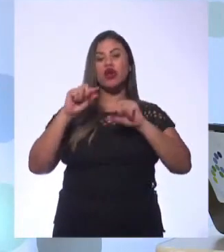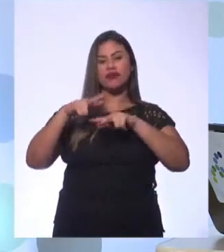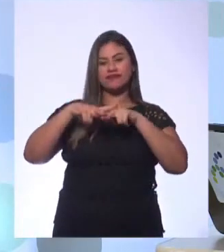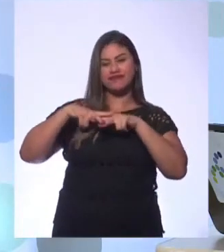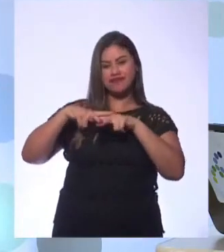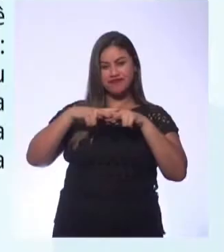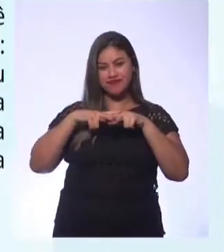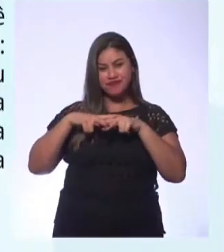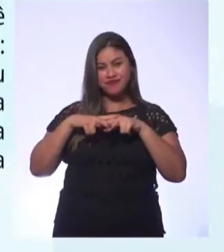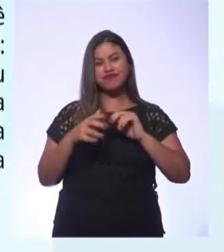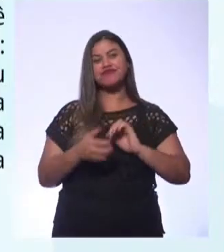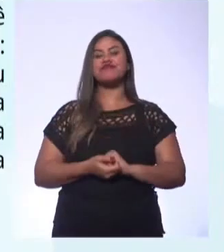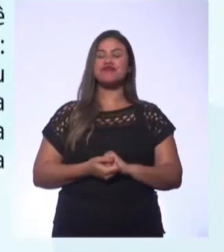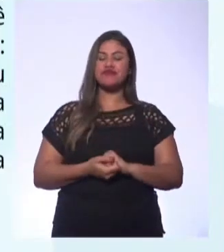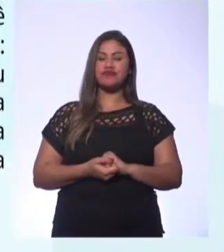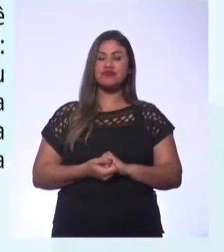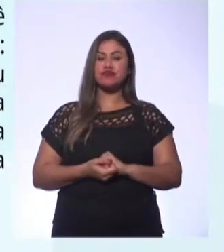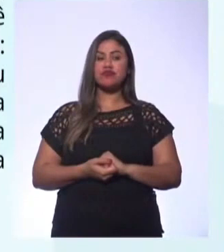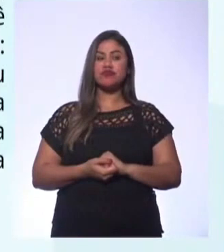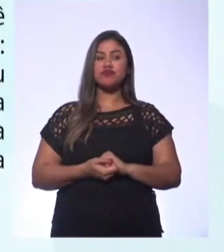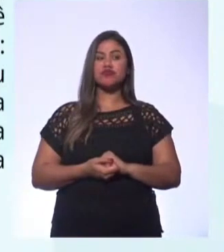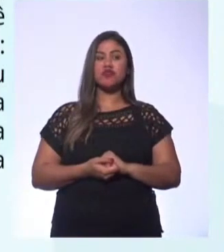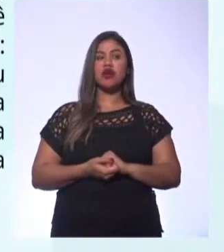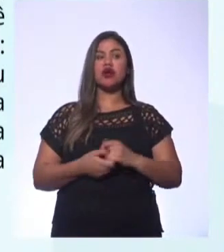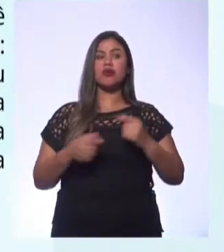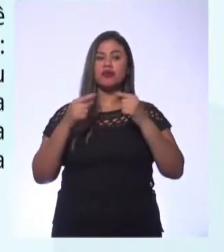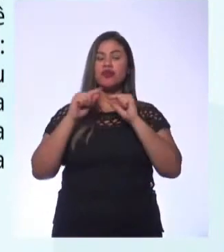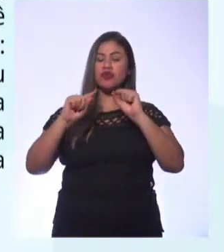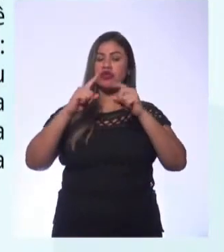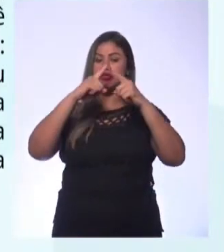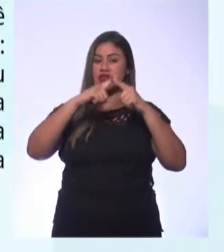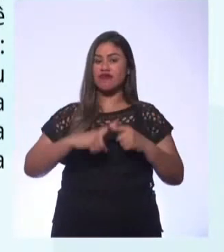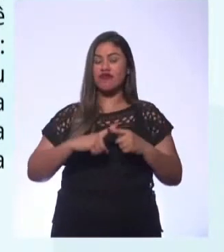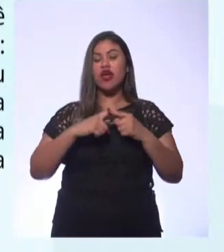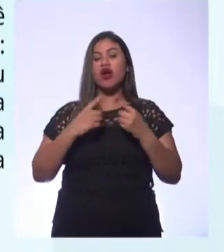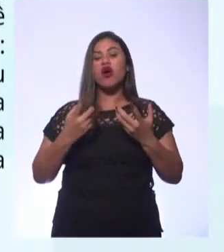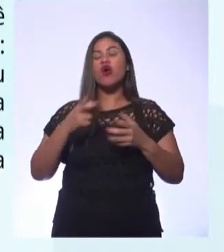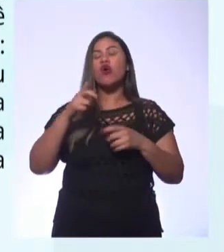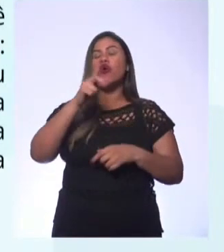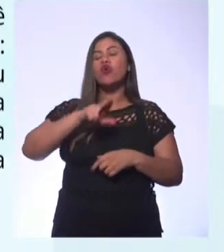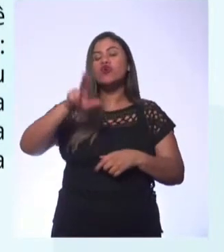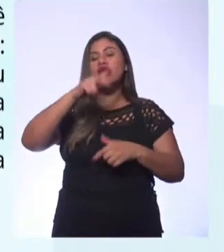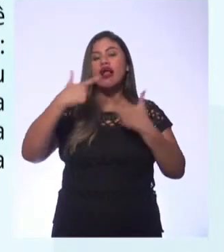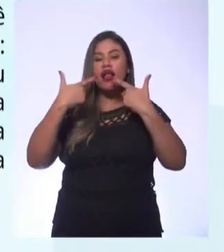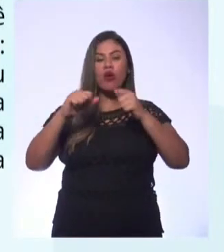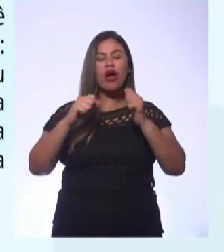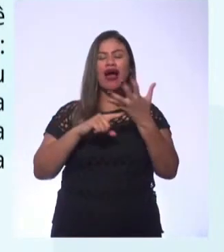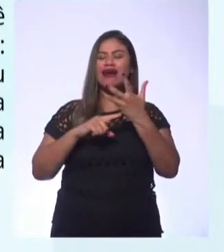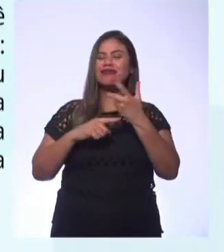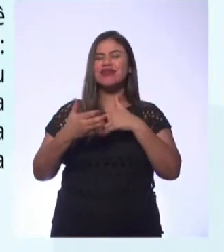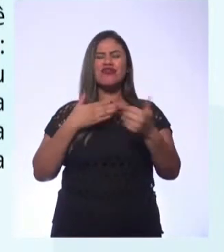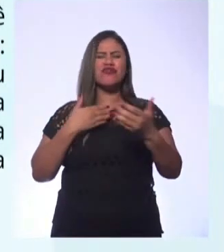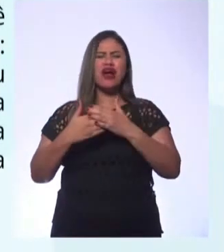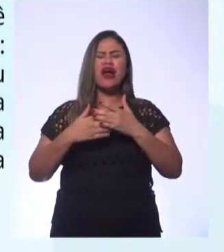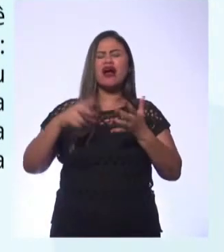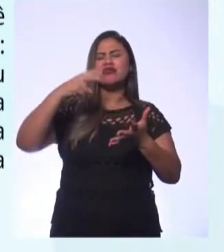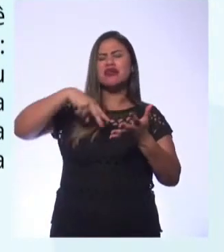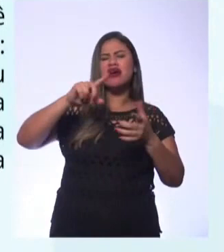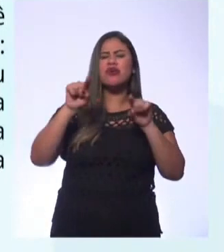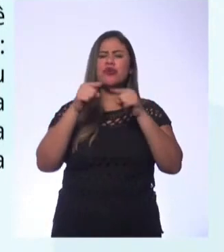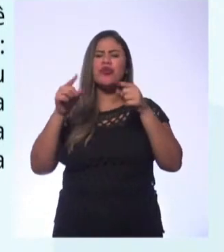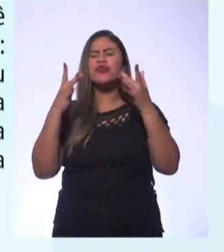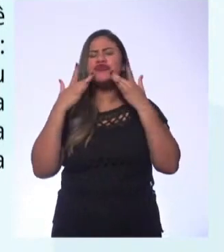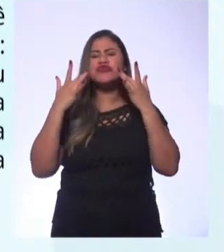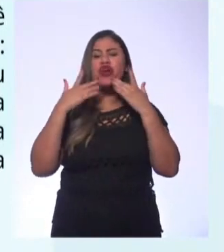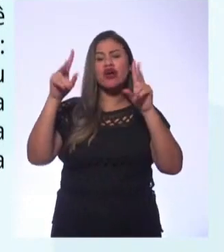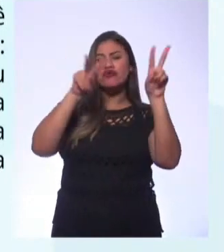tá? Então, o primeiro desafio, né, seria utilizar uma linguagem artística, qualquer uma delas, arte visual, dança, música,